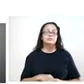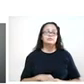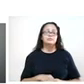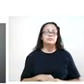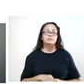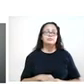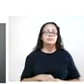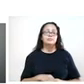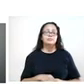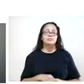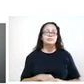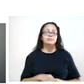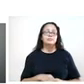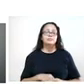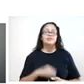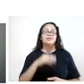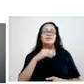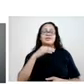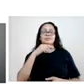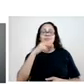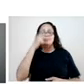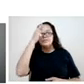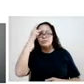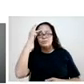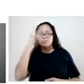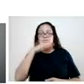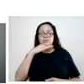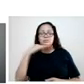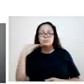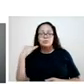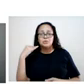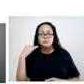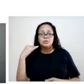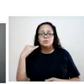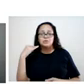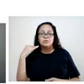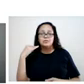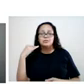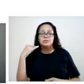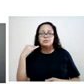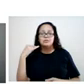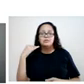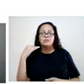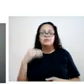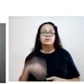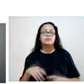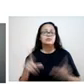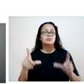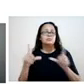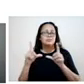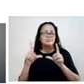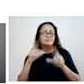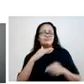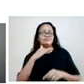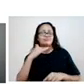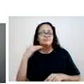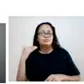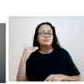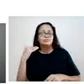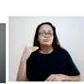corpos aqui, né, de pessoas que faleceram. Parece que tem um símbolo aqui da uma imagem da morte.